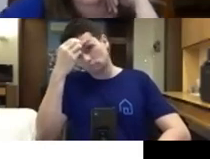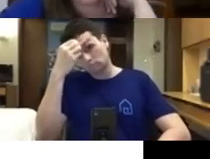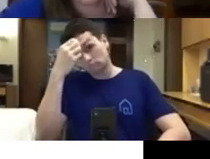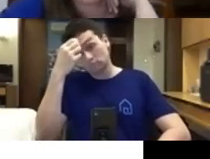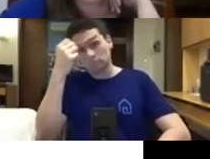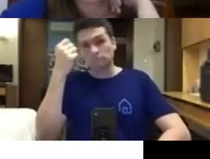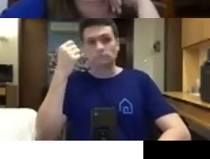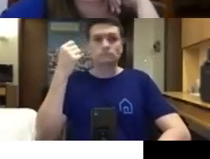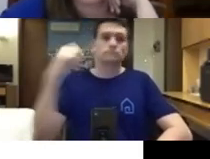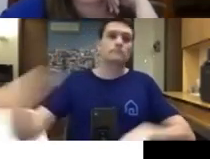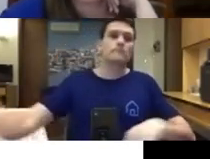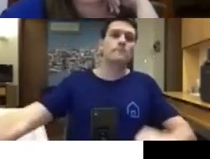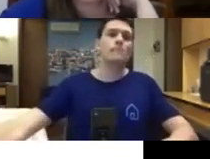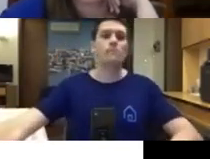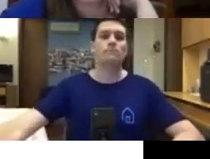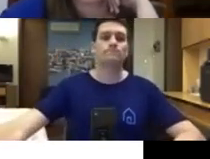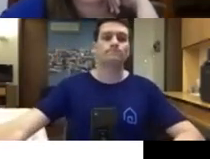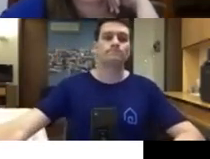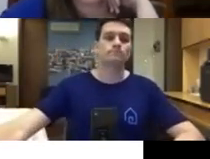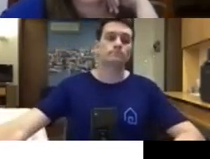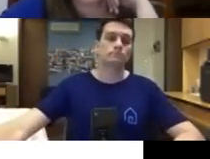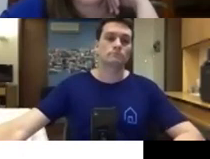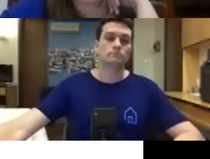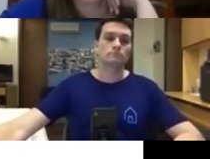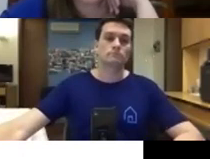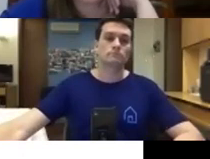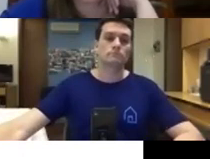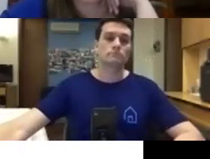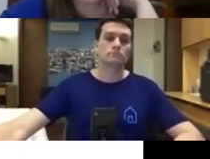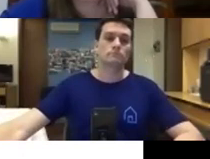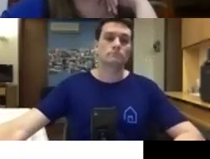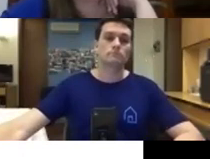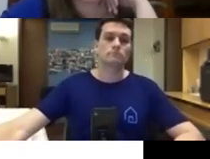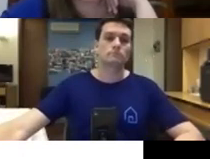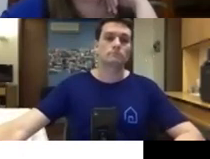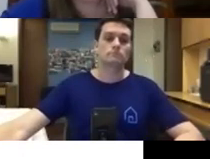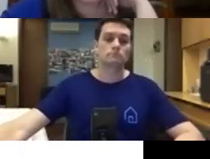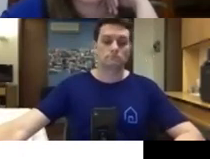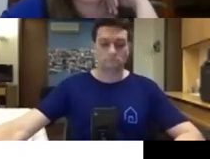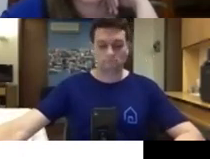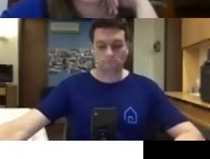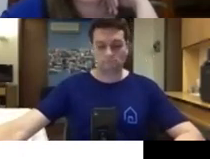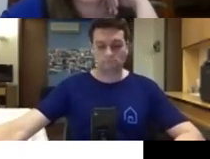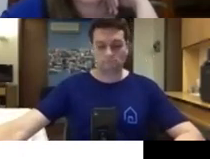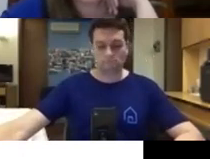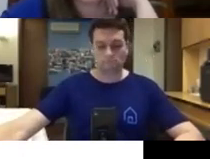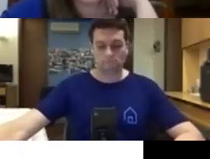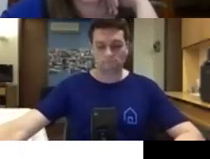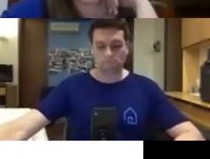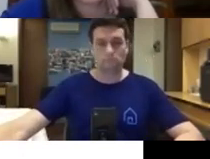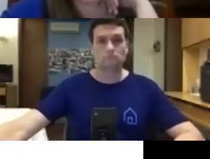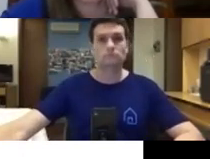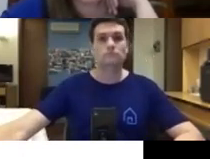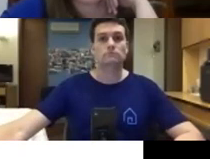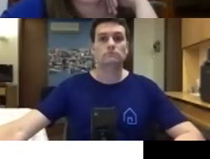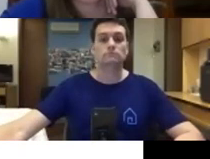que segue. Isso aqui é uma indústria que, se tivesse que demolir e tal, ia parar a produção dos caras por 6 meses. 4, 5, 6 meses, né? Mais